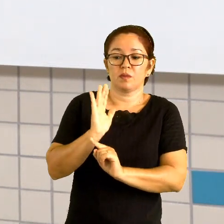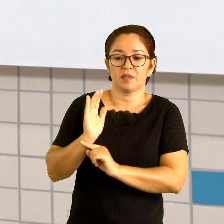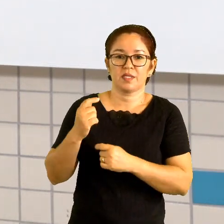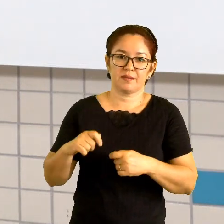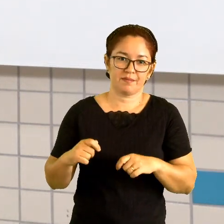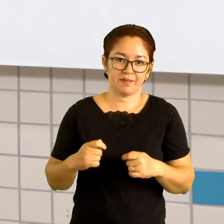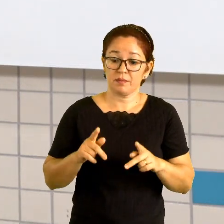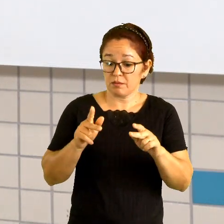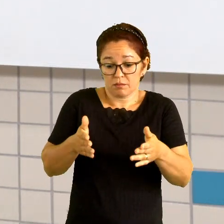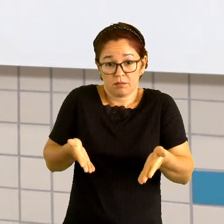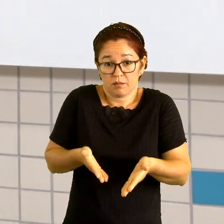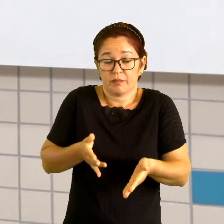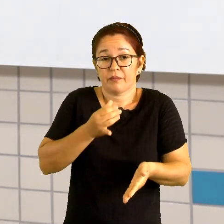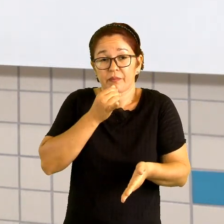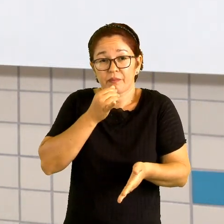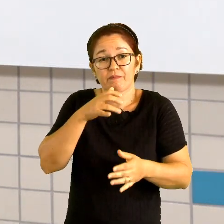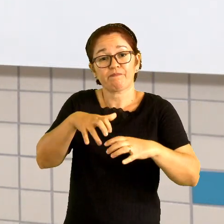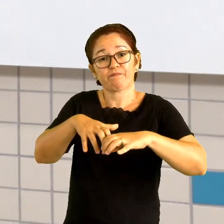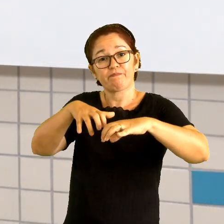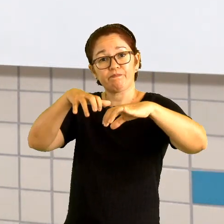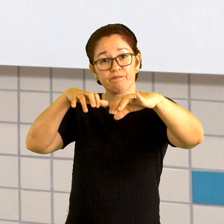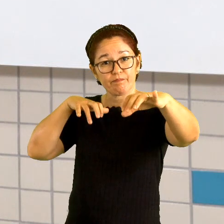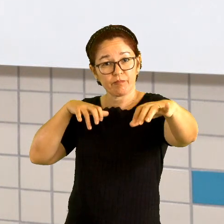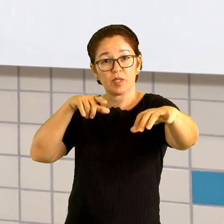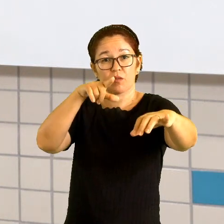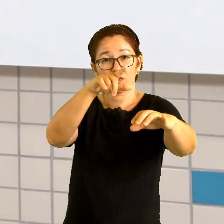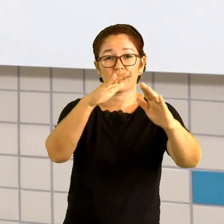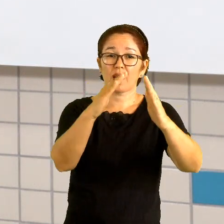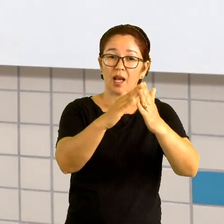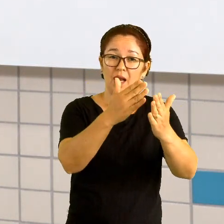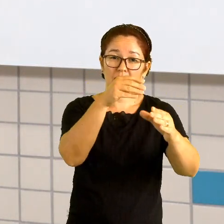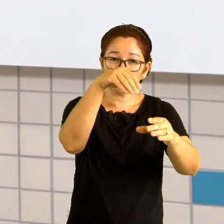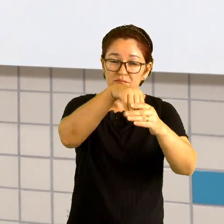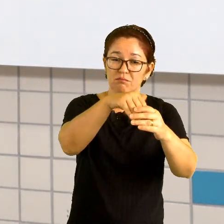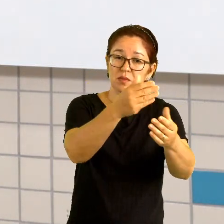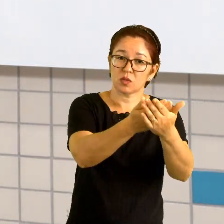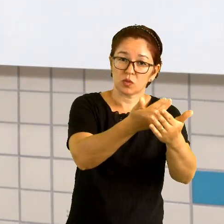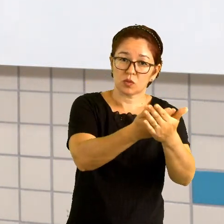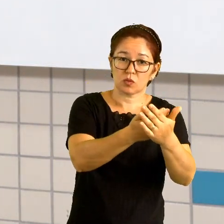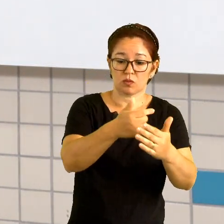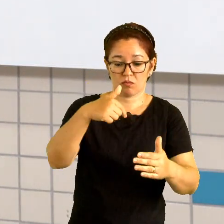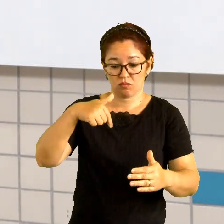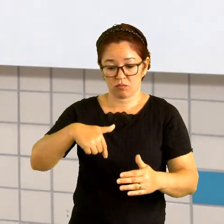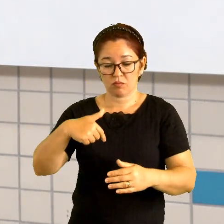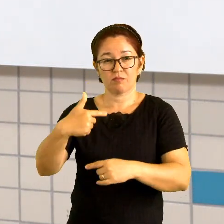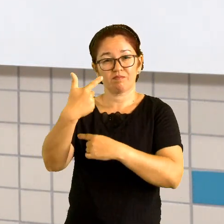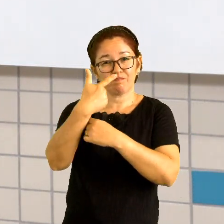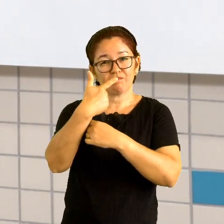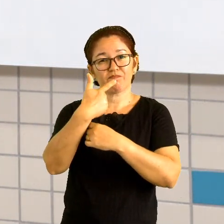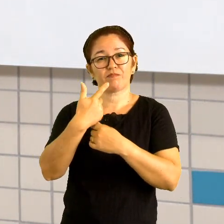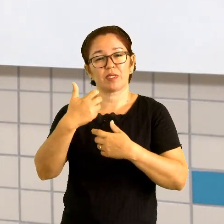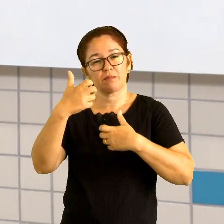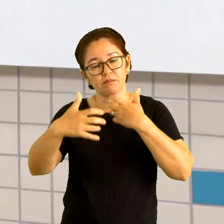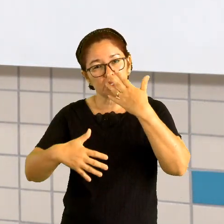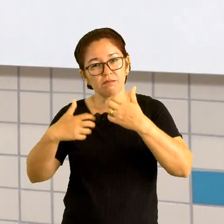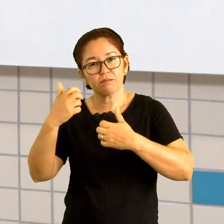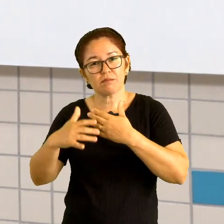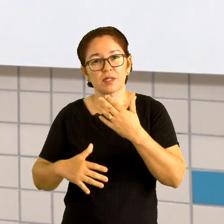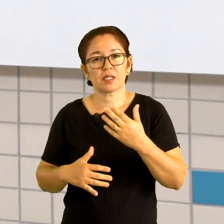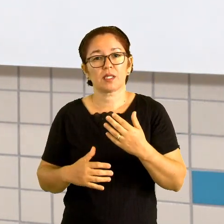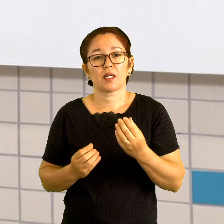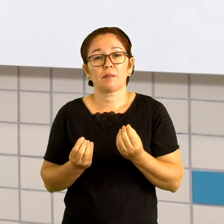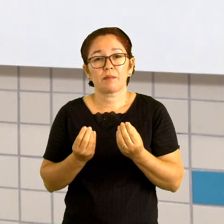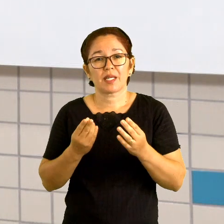estão em casa estudando e nós aqui, tudo isso é para que você possa ser preservado